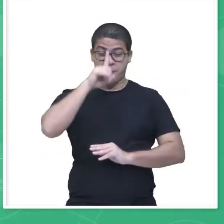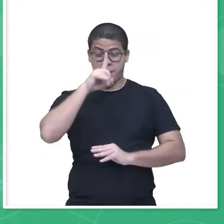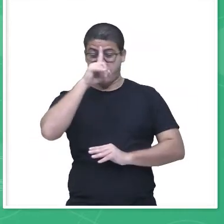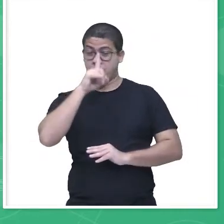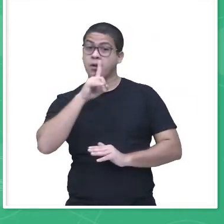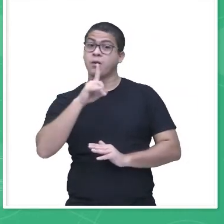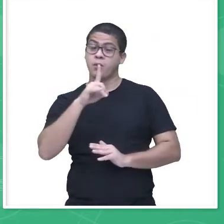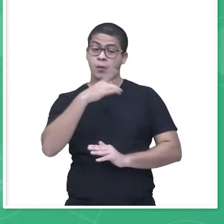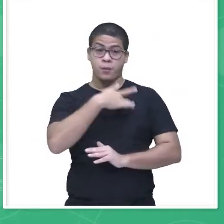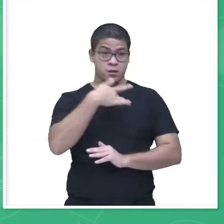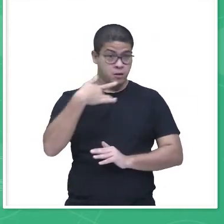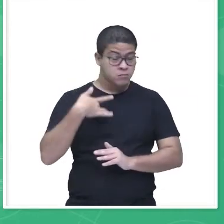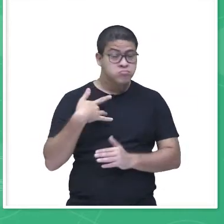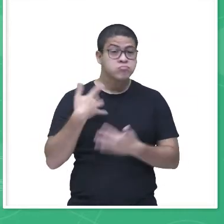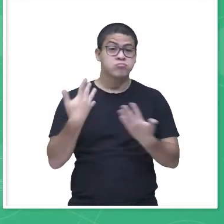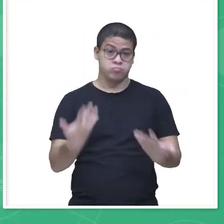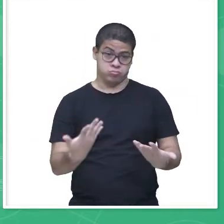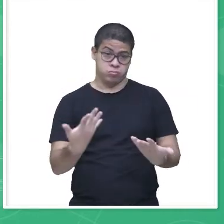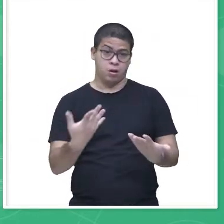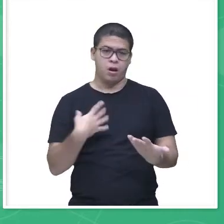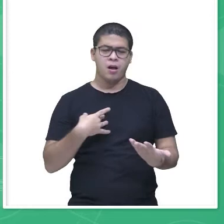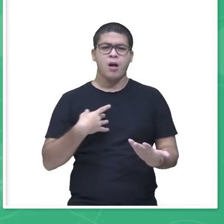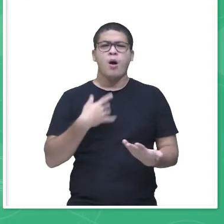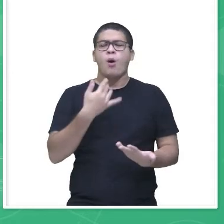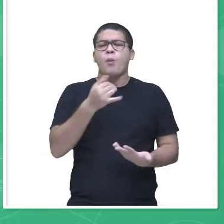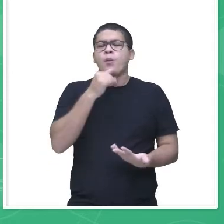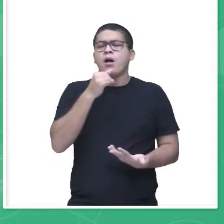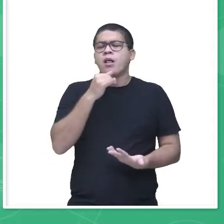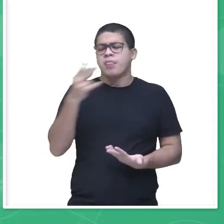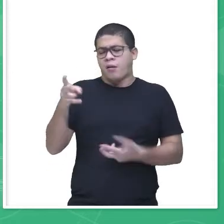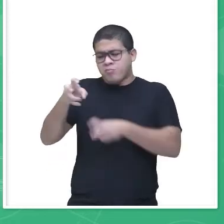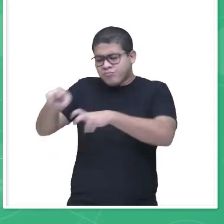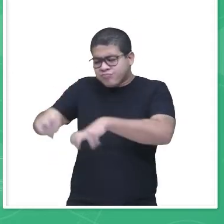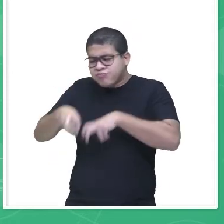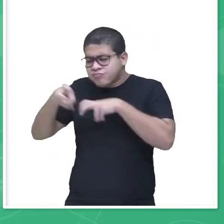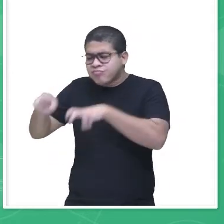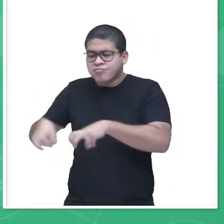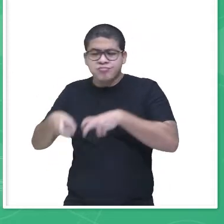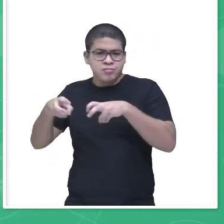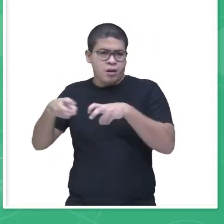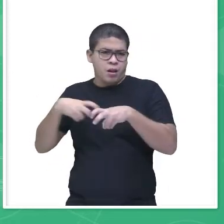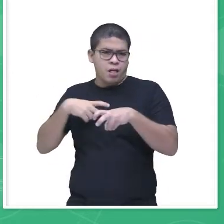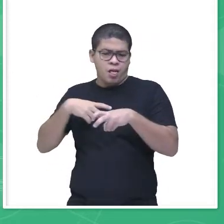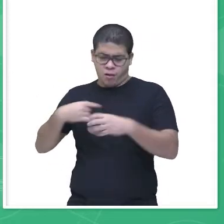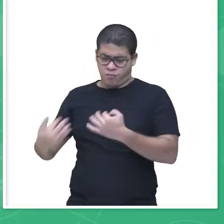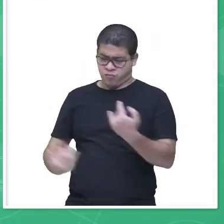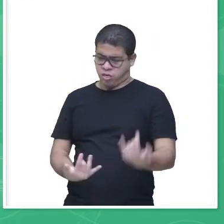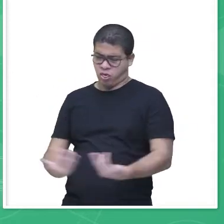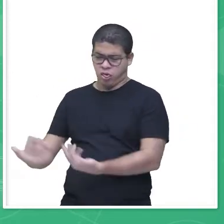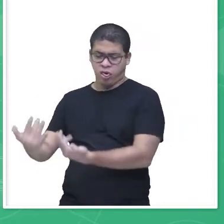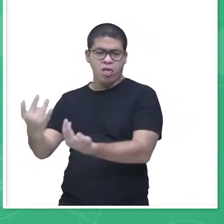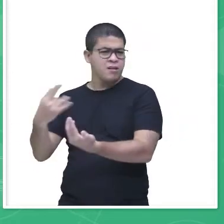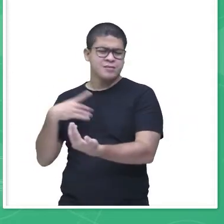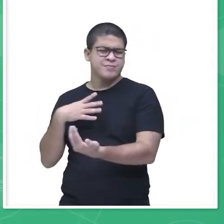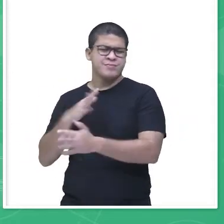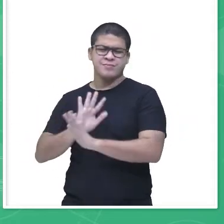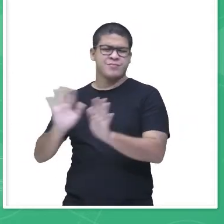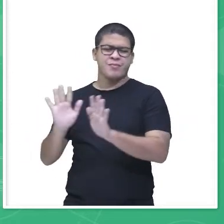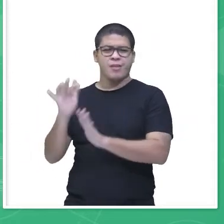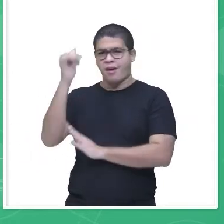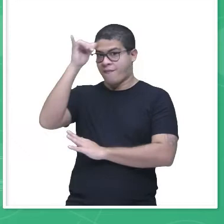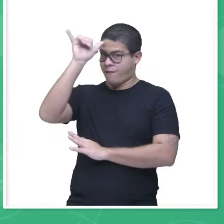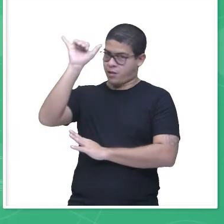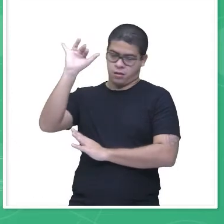bom? Então não faça queimada, se você tem roça, evite fazer queimada, você contribui para a emissão de gases